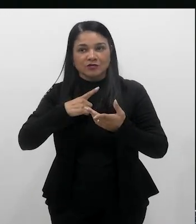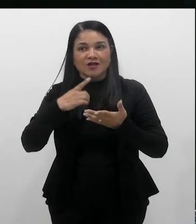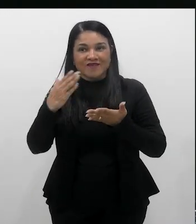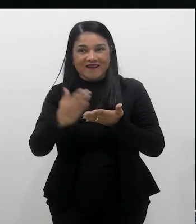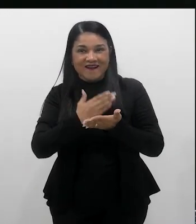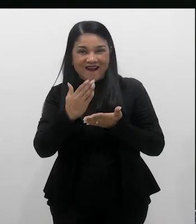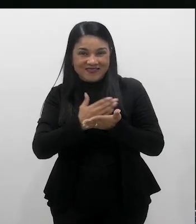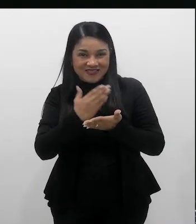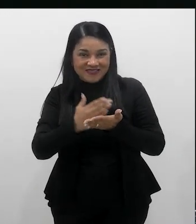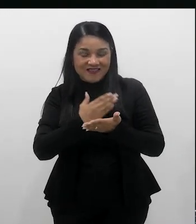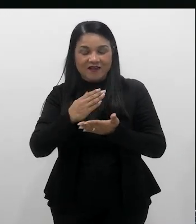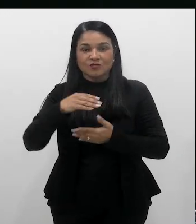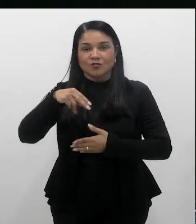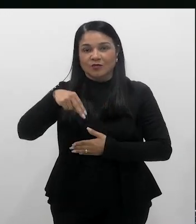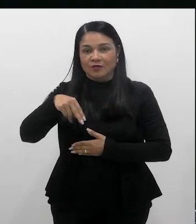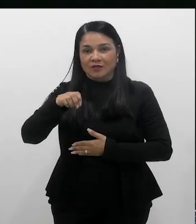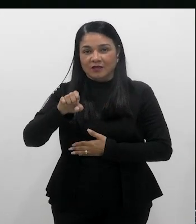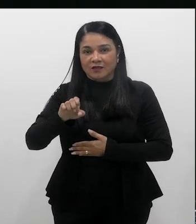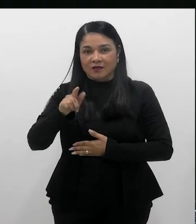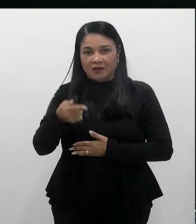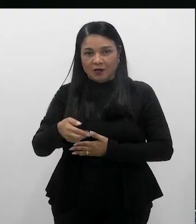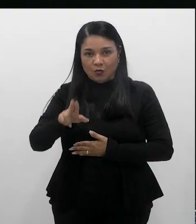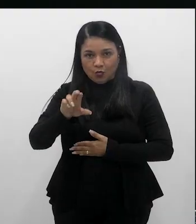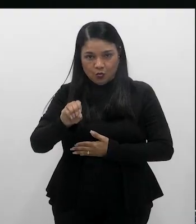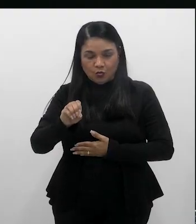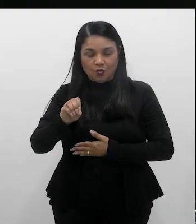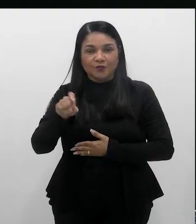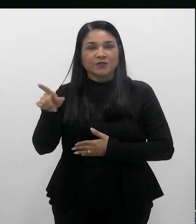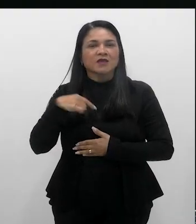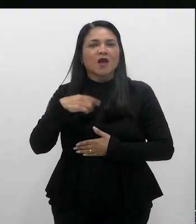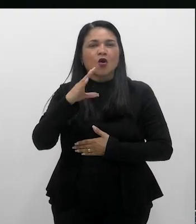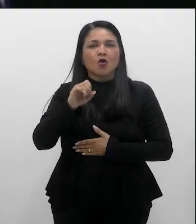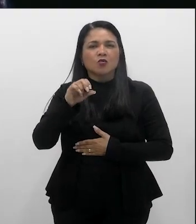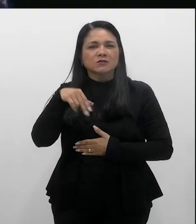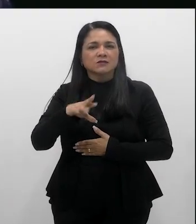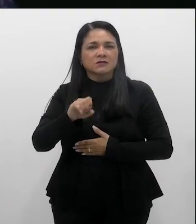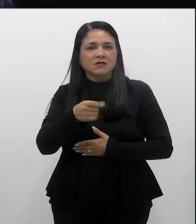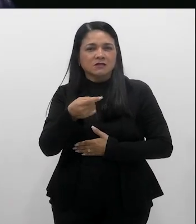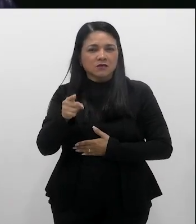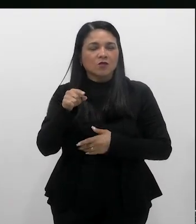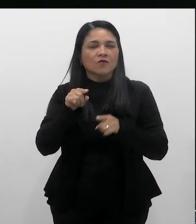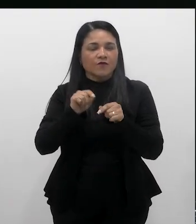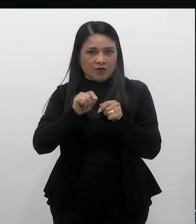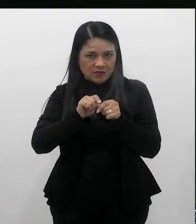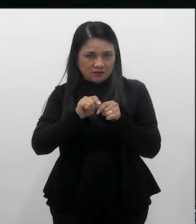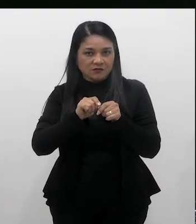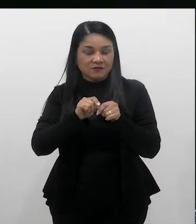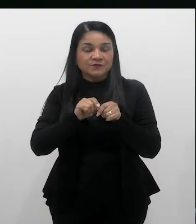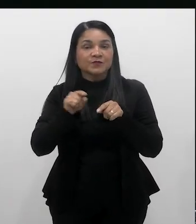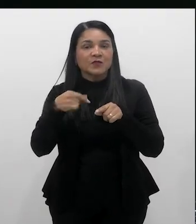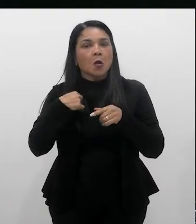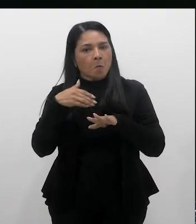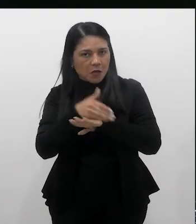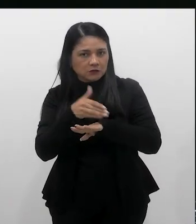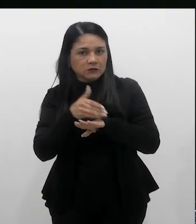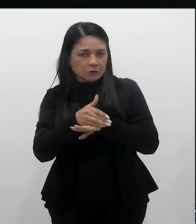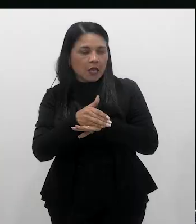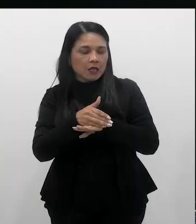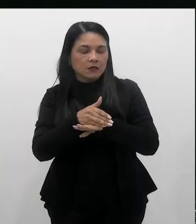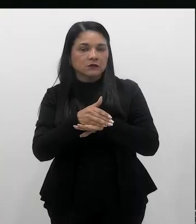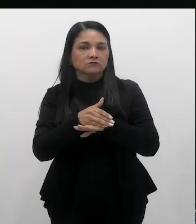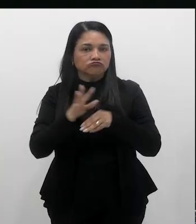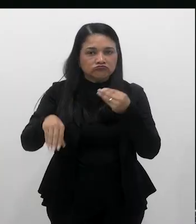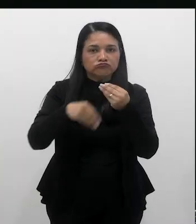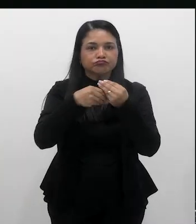Negros. Caderno Negro foi o primeiro livro, né, que a Conceição Evaristo. Né? Eu já participei e eu acho que